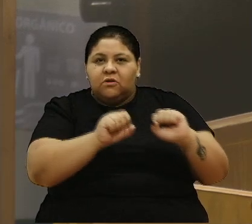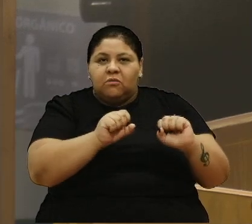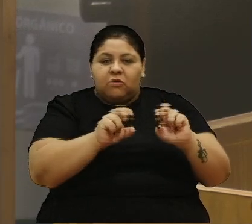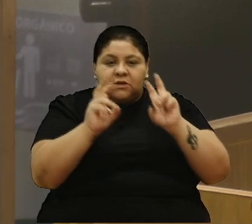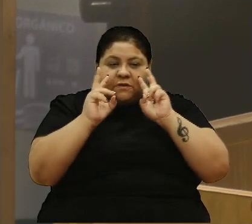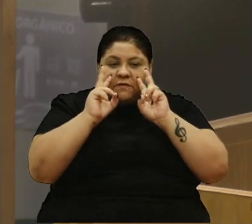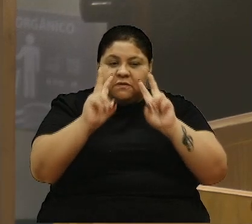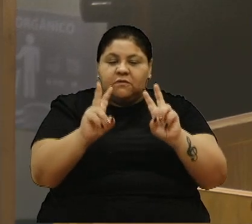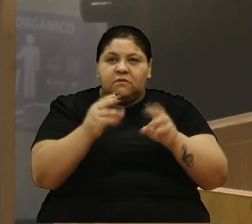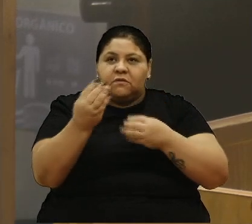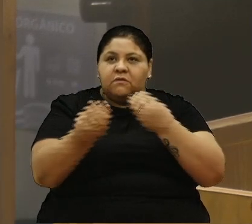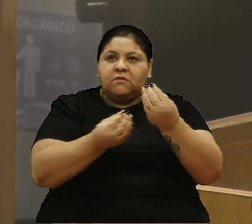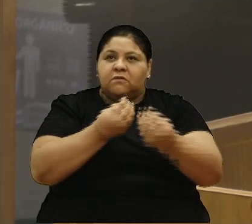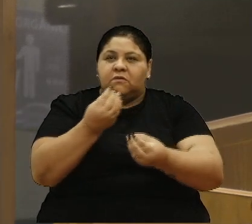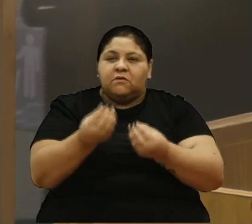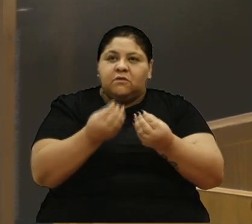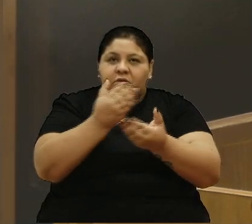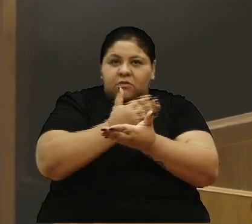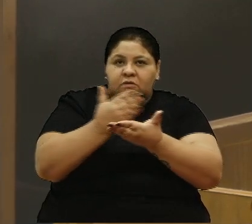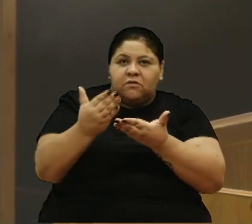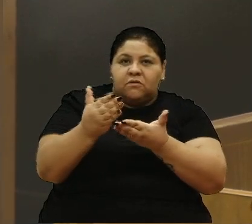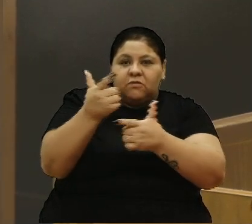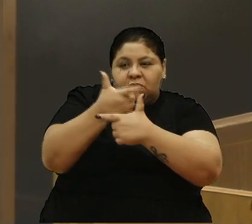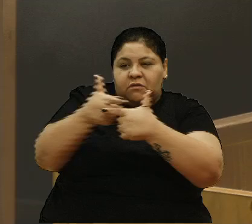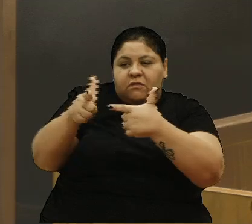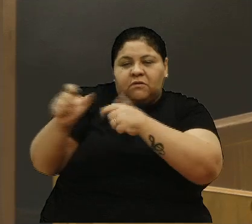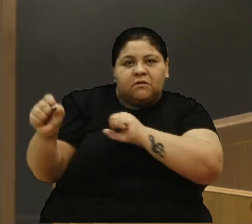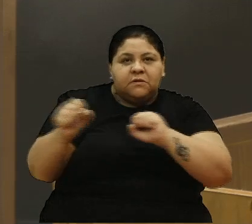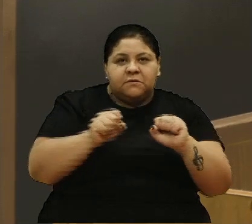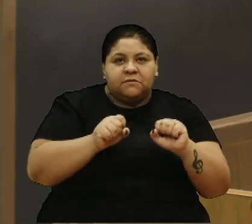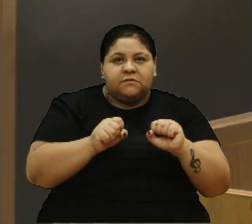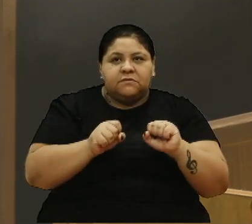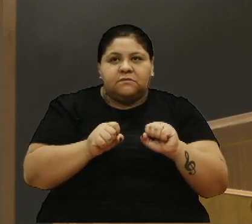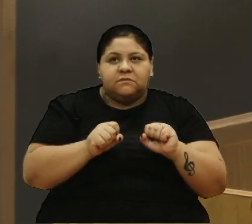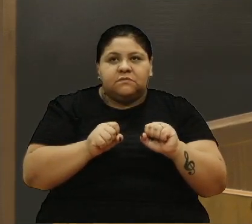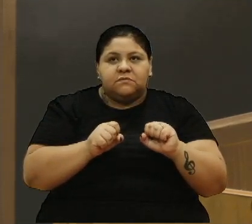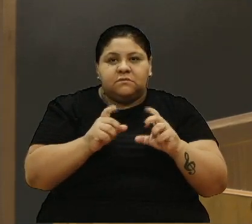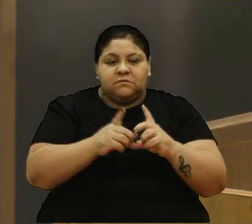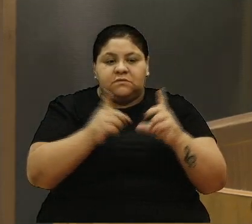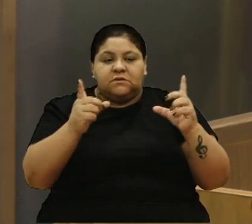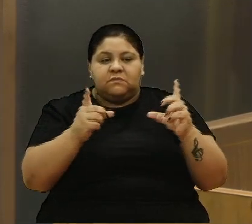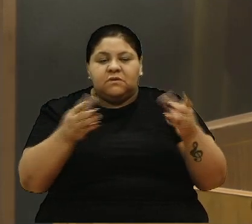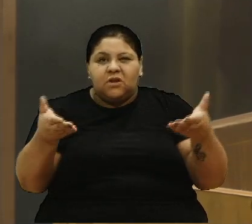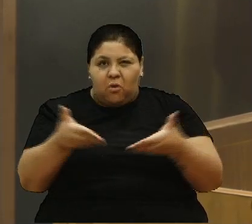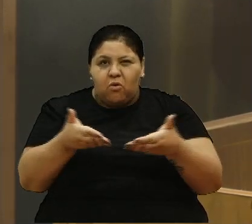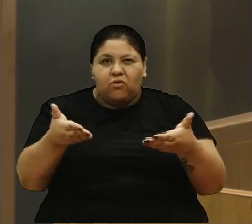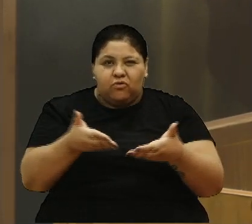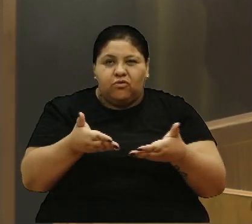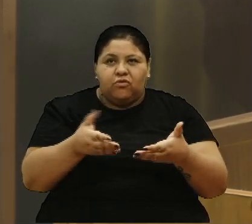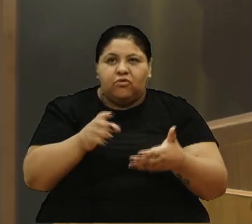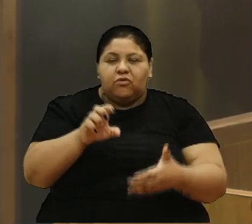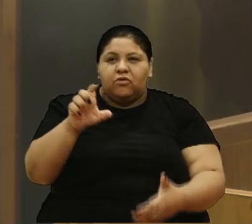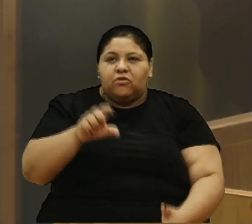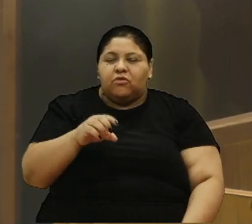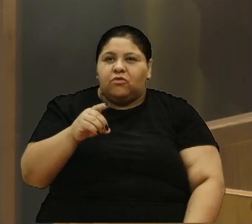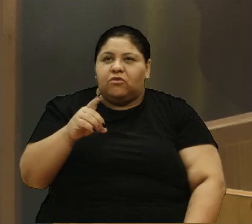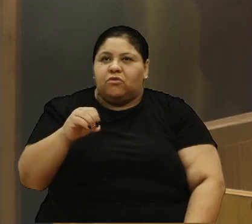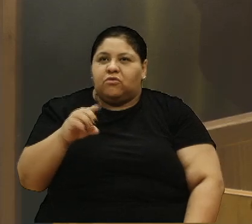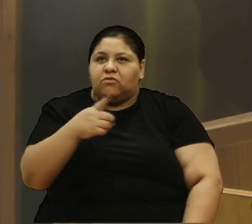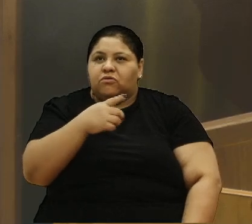visto como precursor da divisão de poderes nas democracias modernas. Êxodo